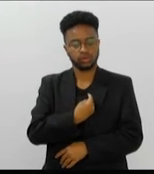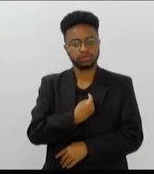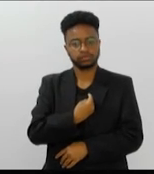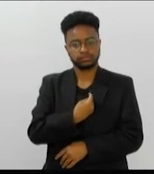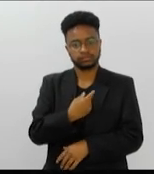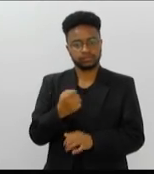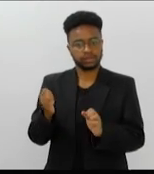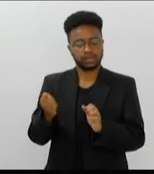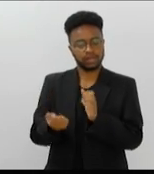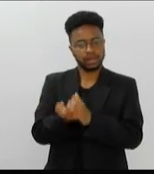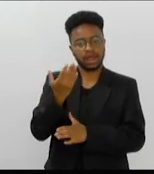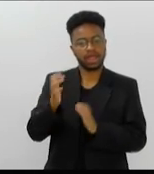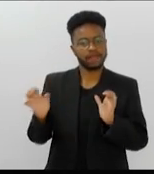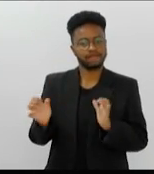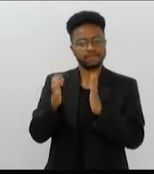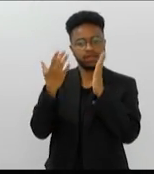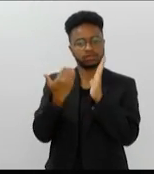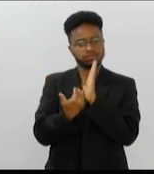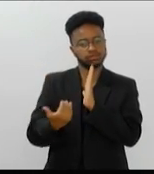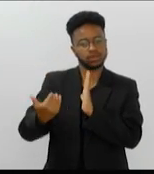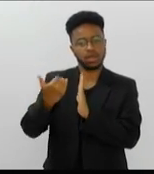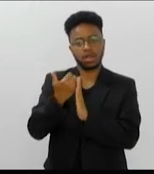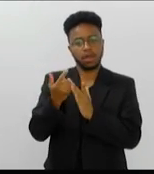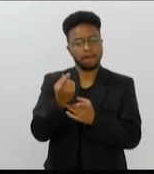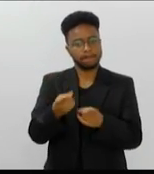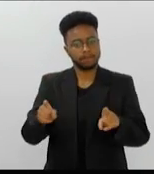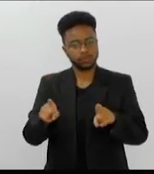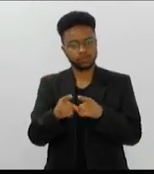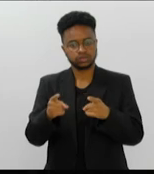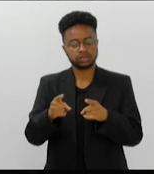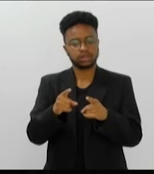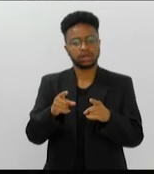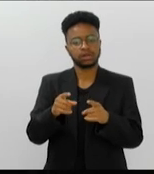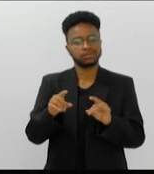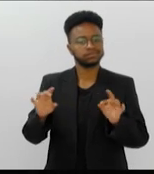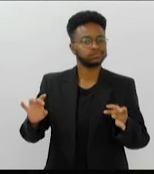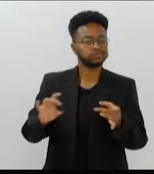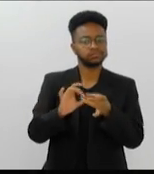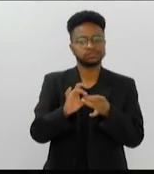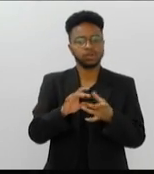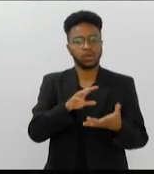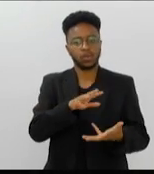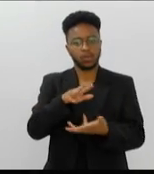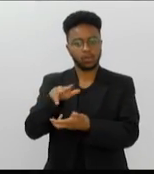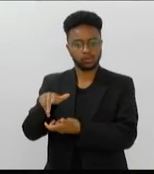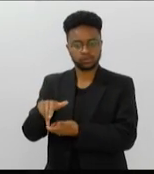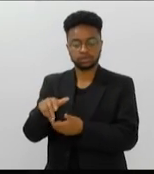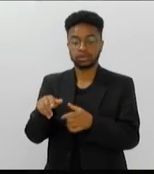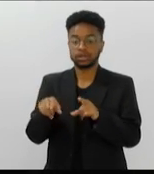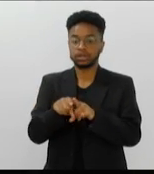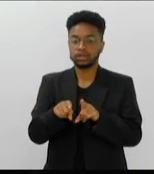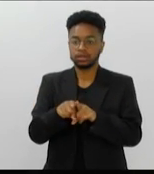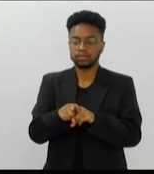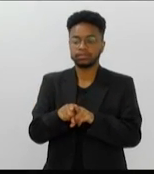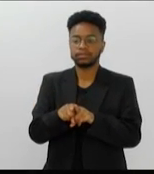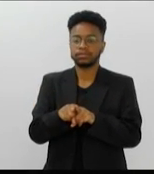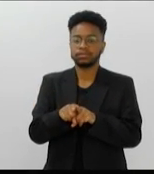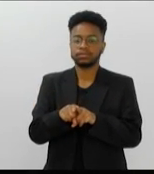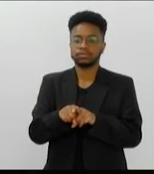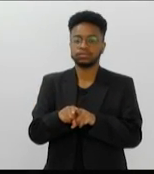eventos musicais de caráter internacional. E